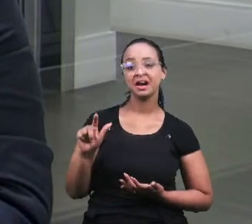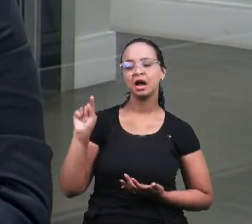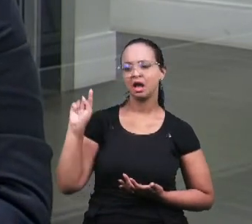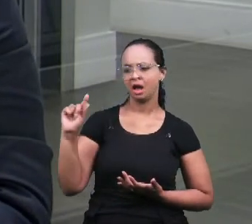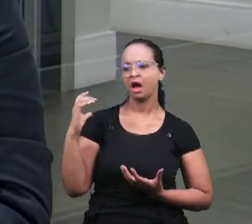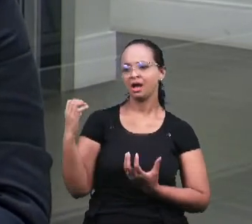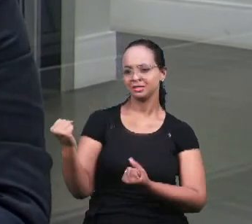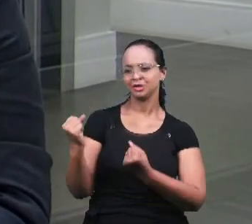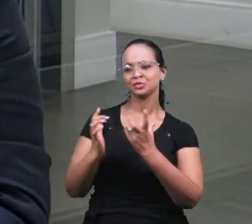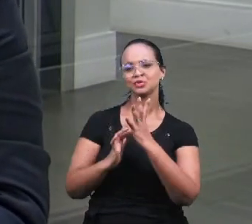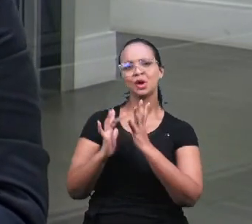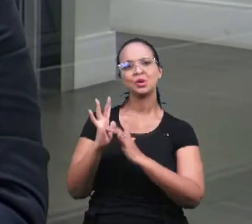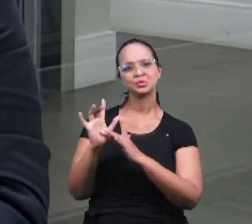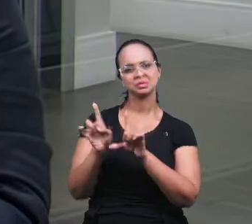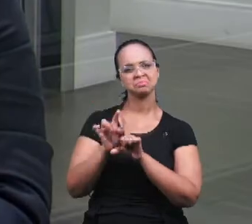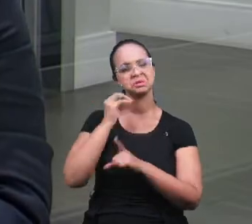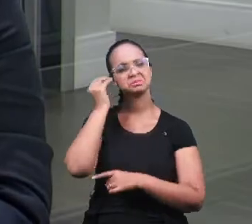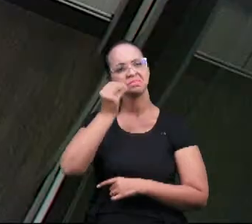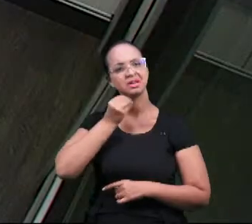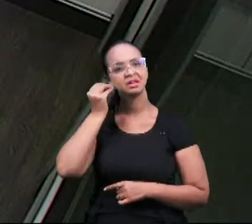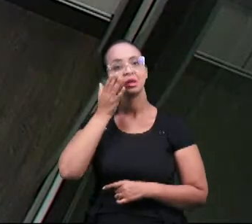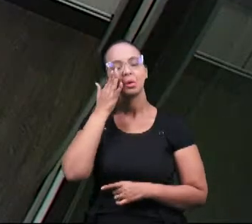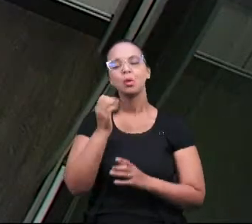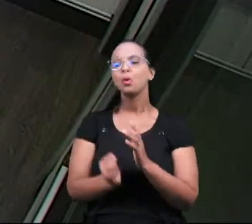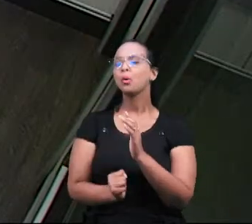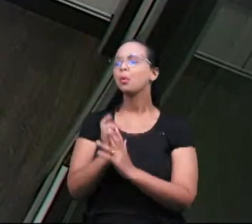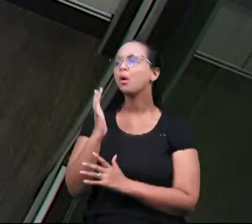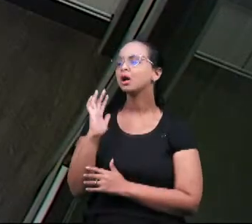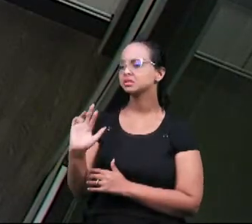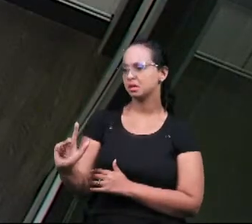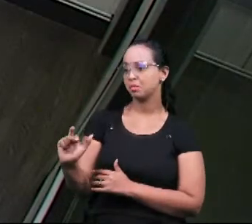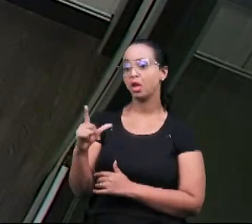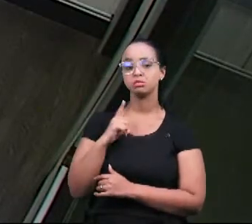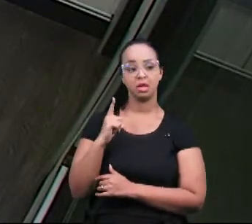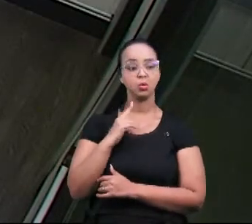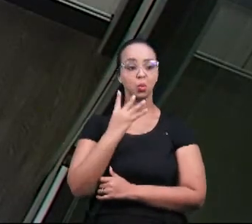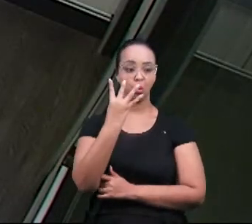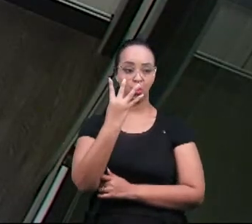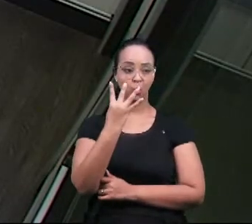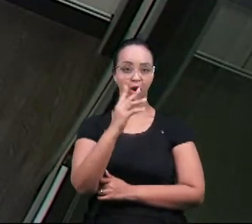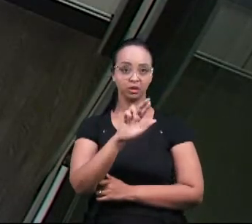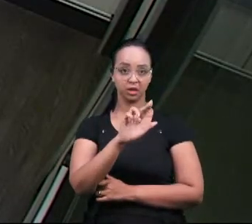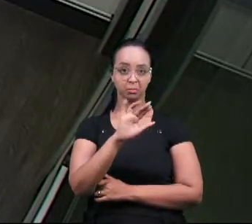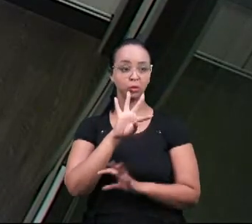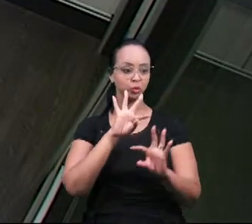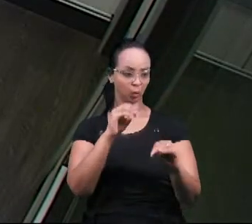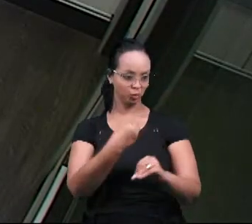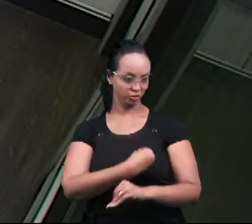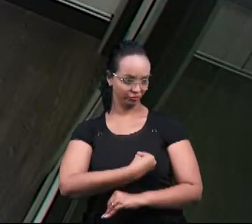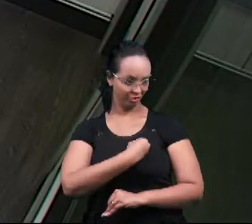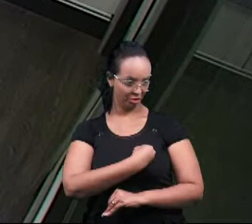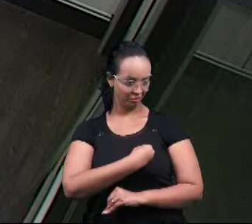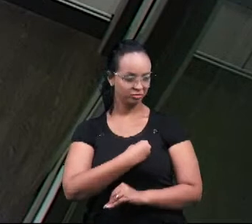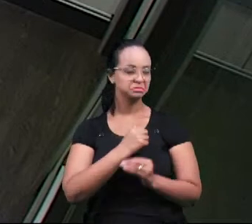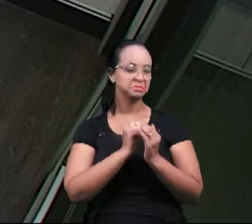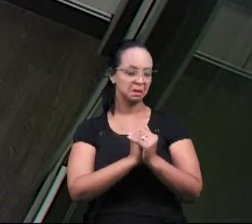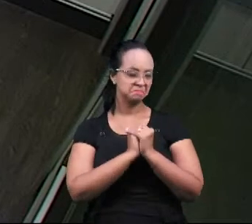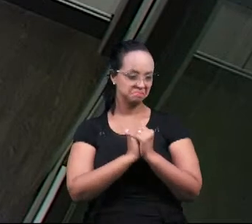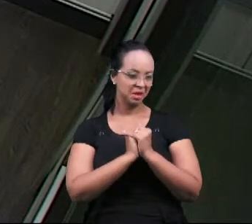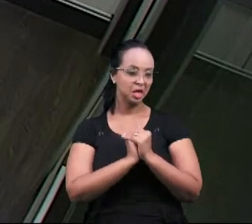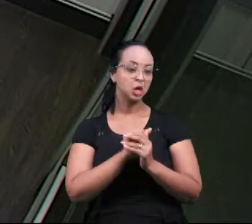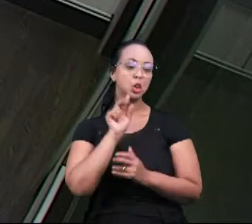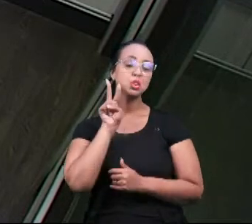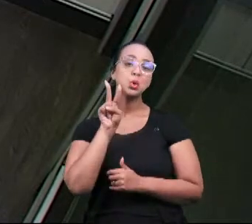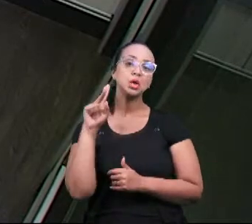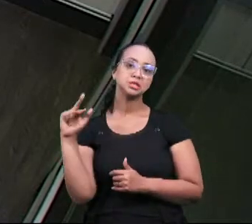maneira gloriosa, com sinais. São quantos irmãos? Eu tenho 4 irmãos. São vivos? Isso, todos vivos. Amém. Então servindo ao 2 Senhor. irmãs e